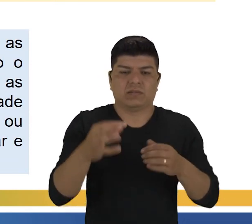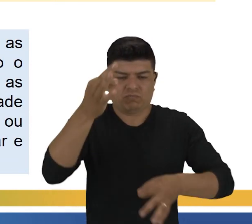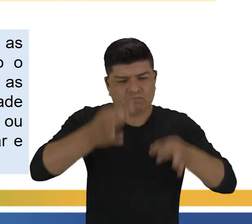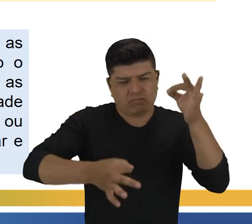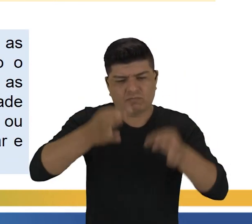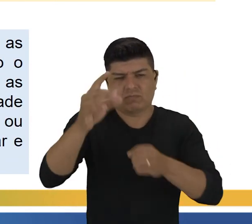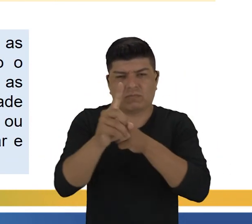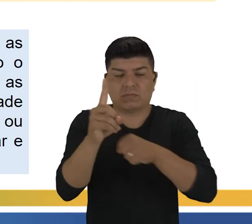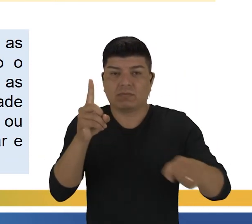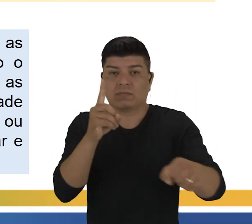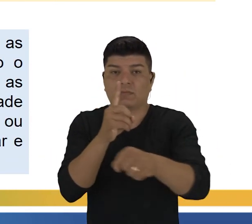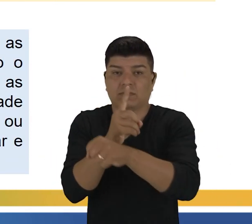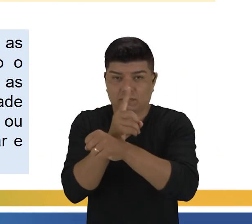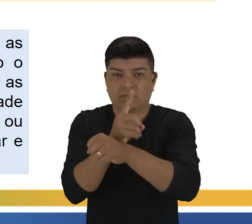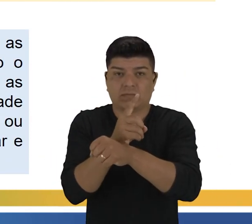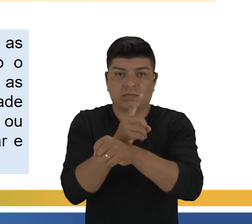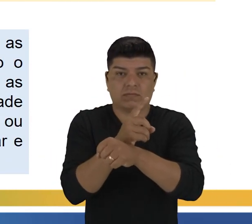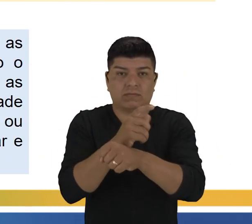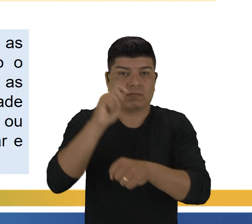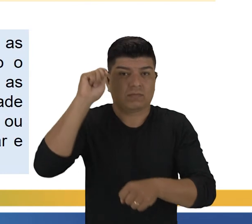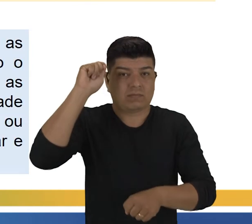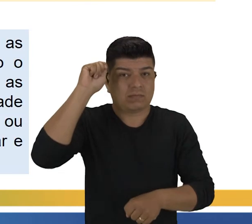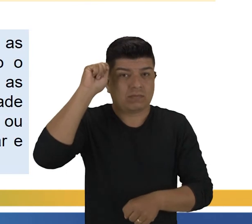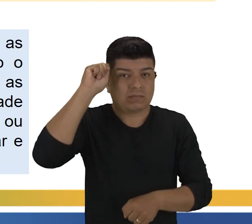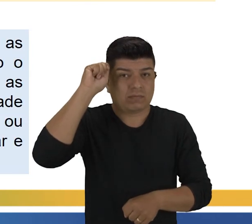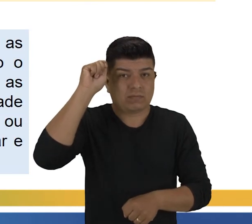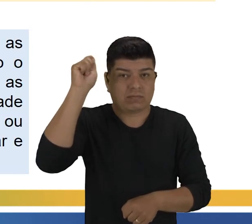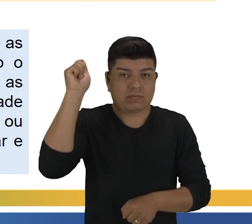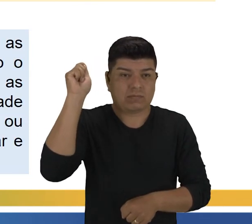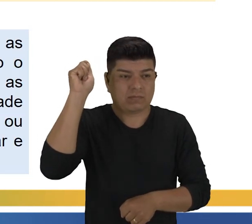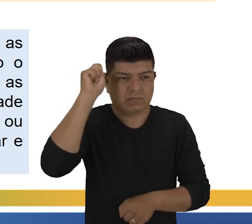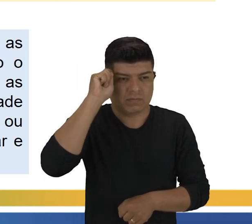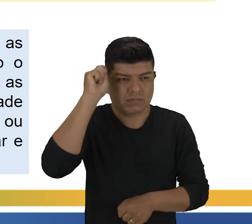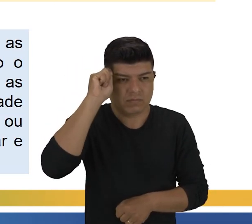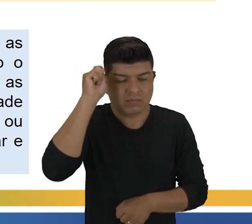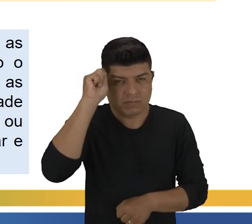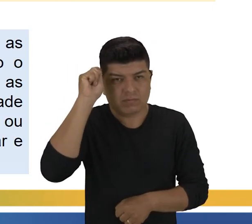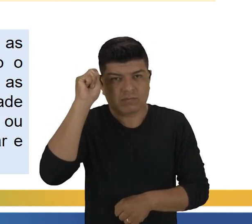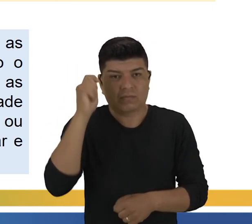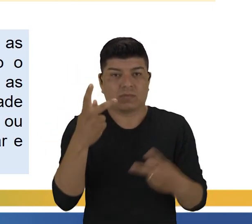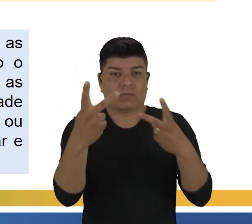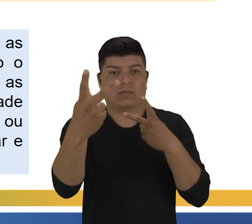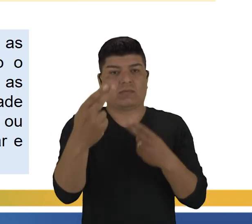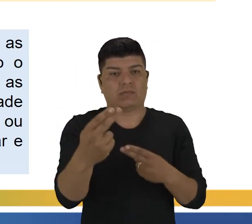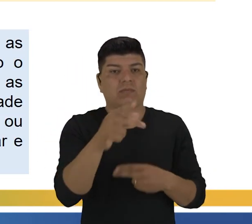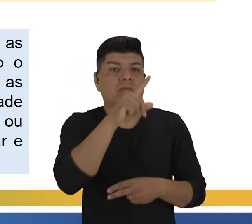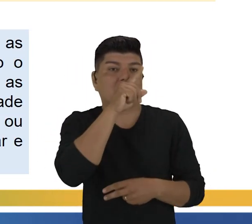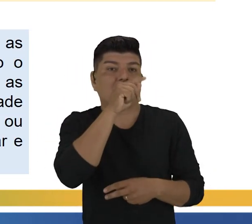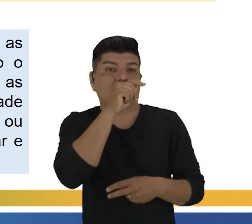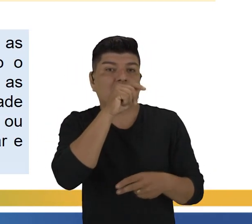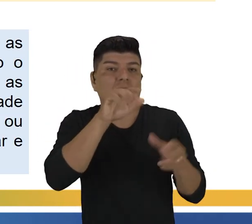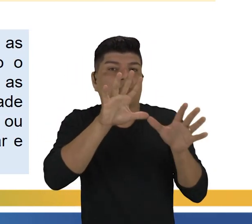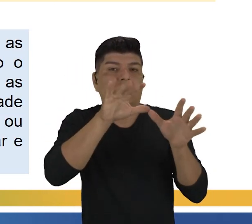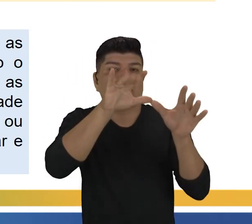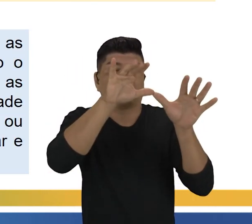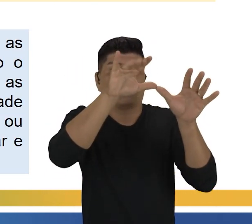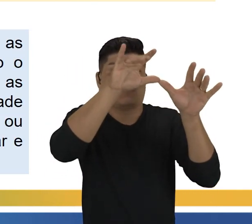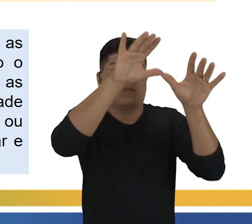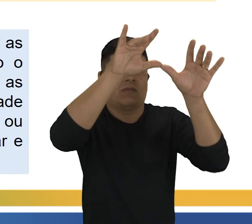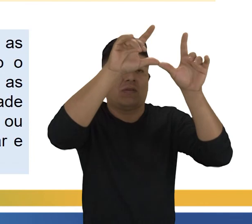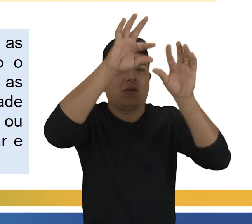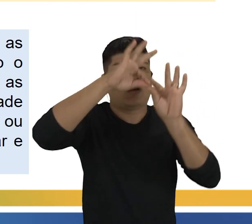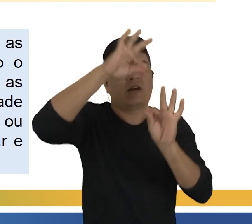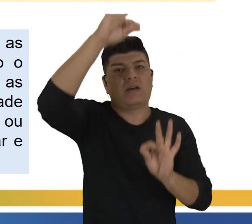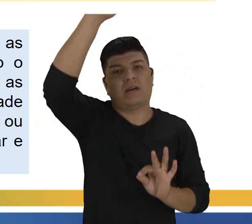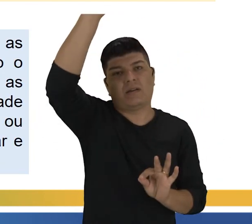sociais, esses autores que, assim como o Condor queria voar alto, eles tinham a capacidade de olhar